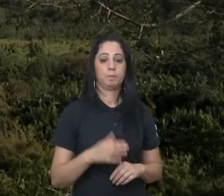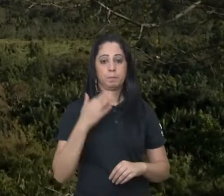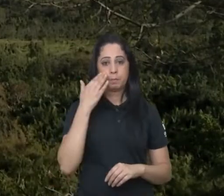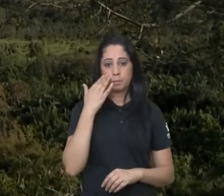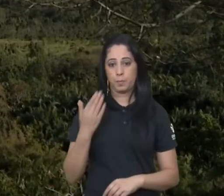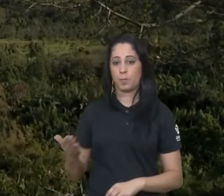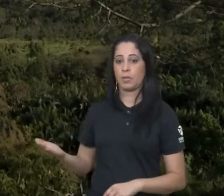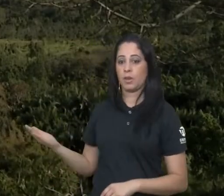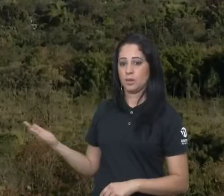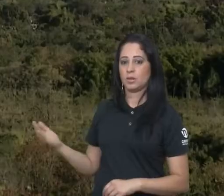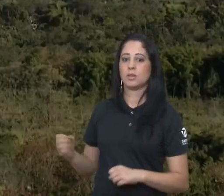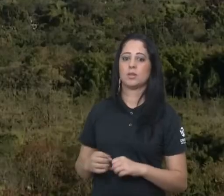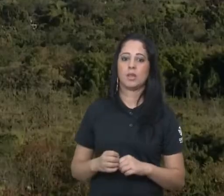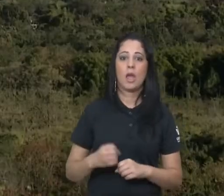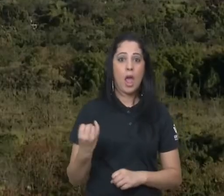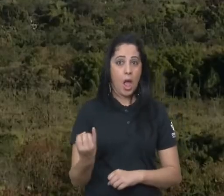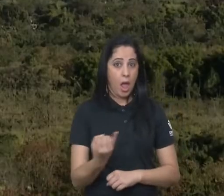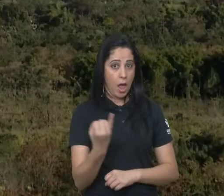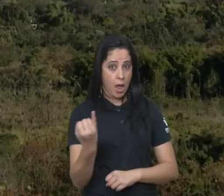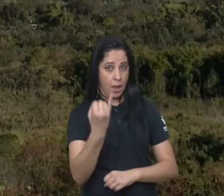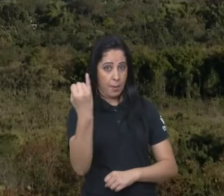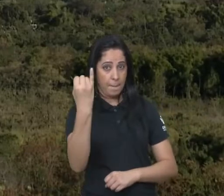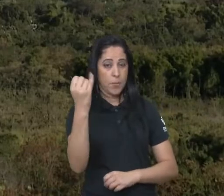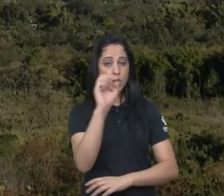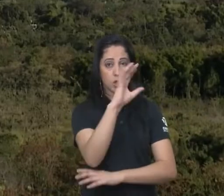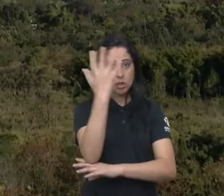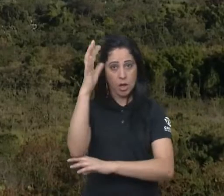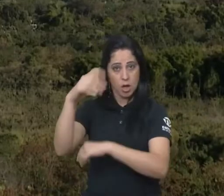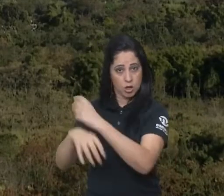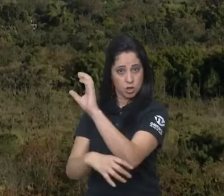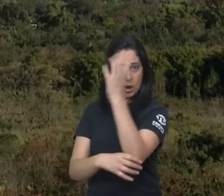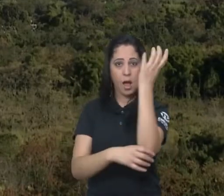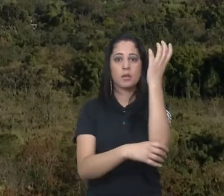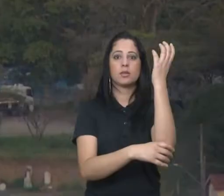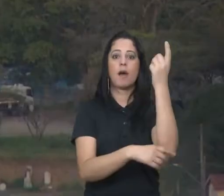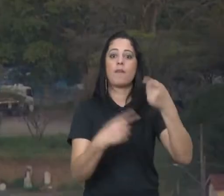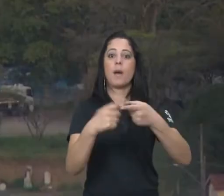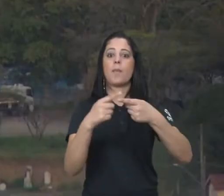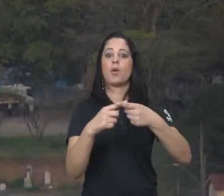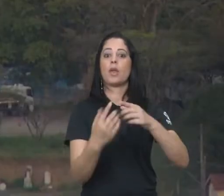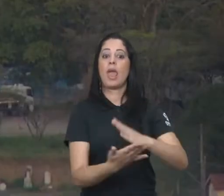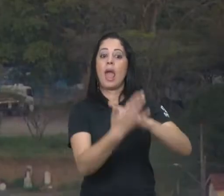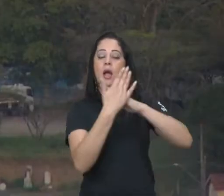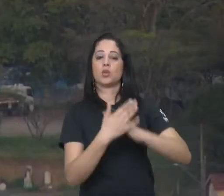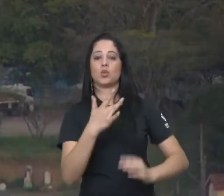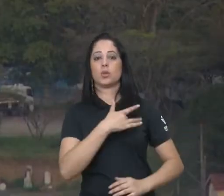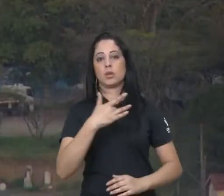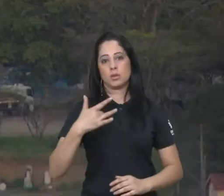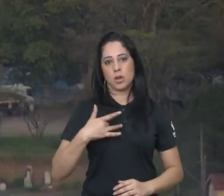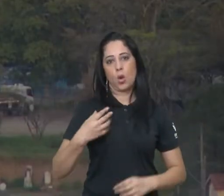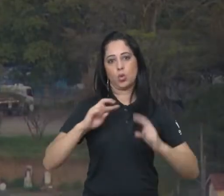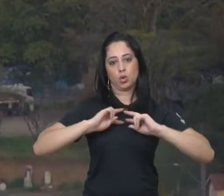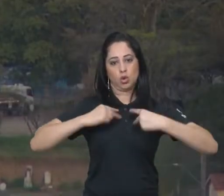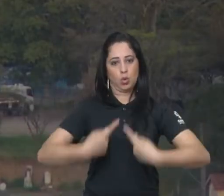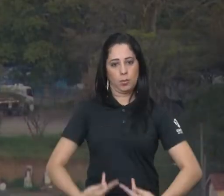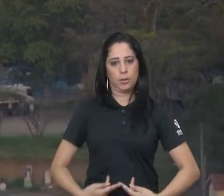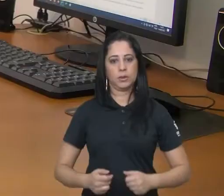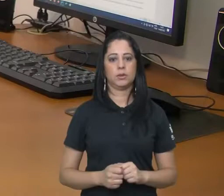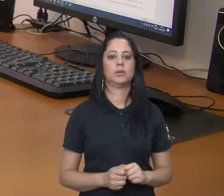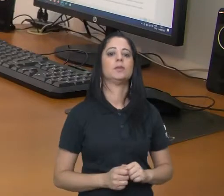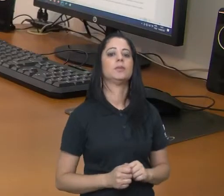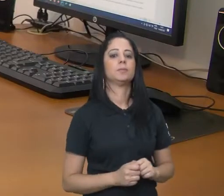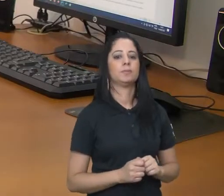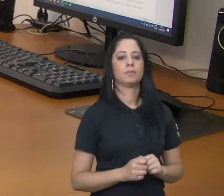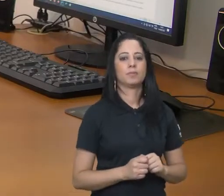em território urbano, é extremamente importante para a gestão da vida humana e mesmo para a proteção da infraestrutura urbana.